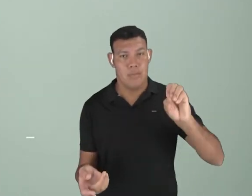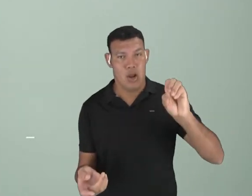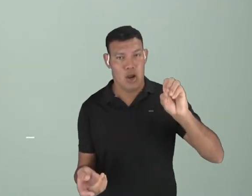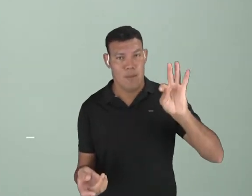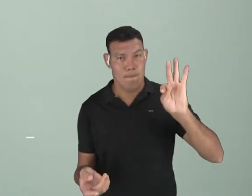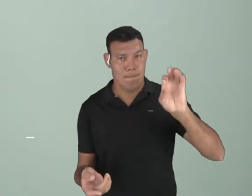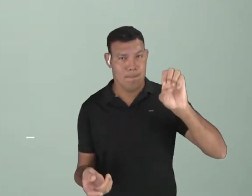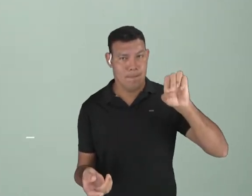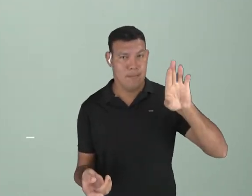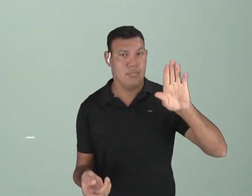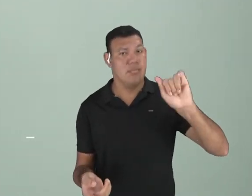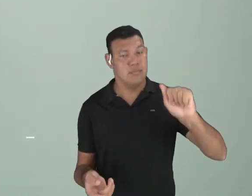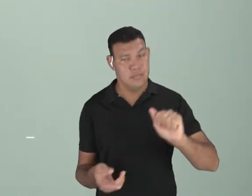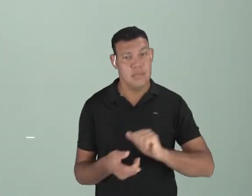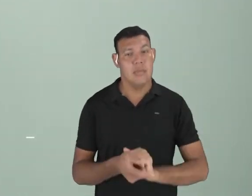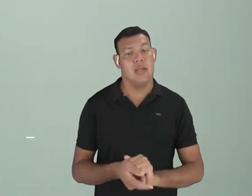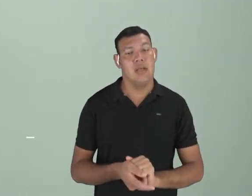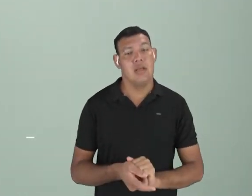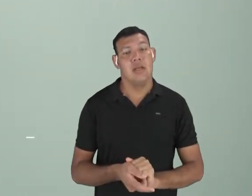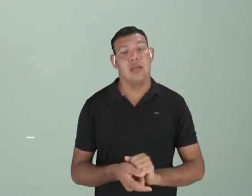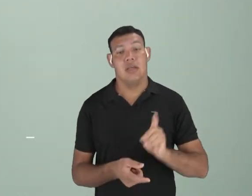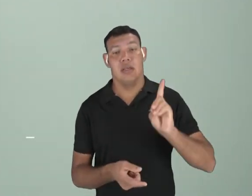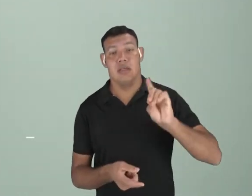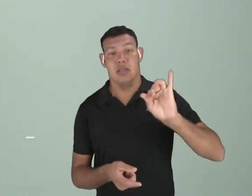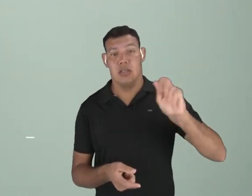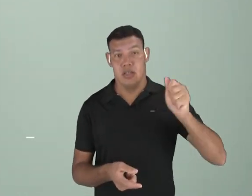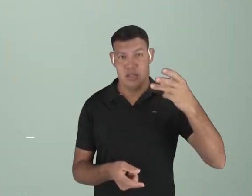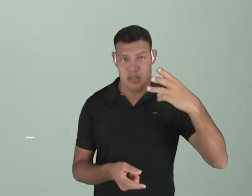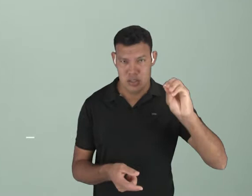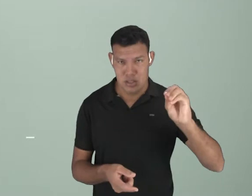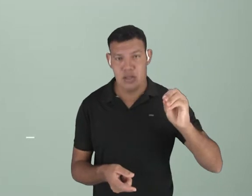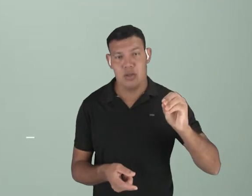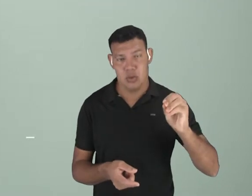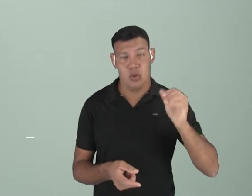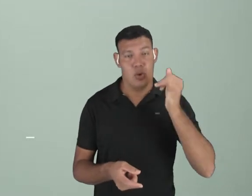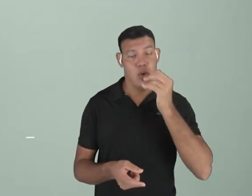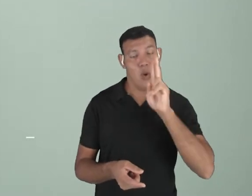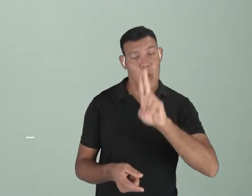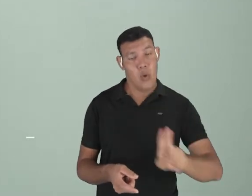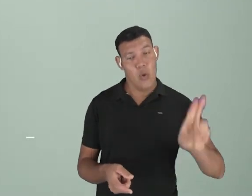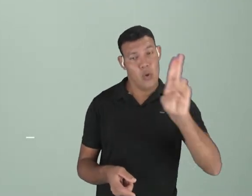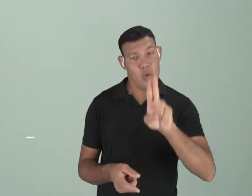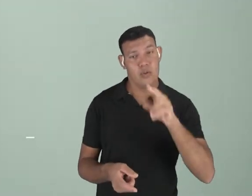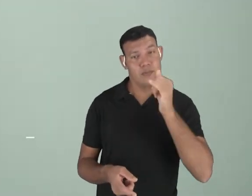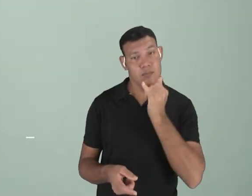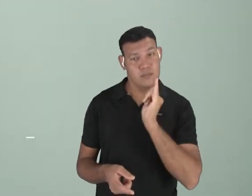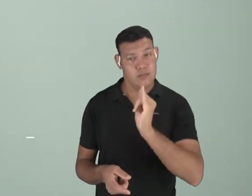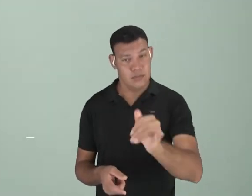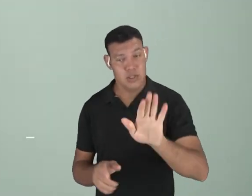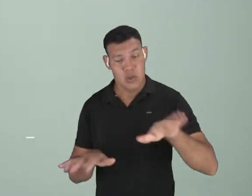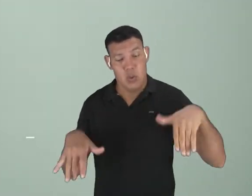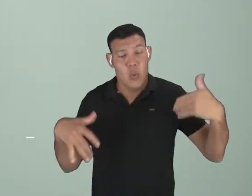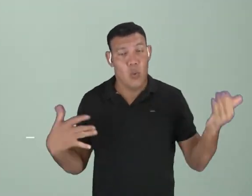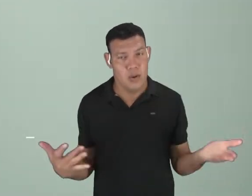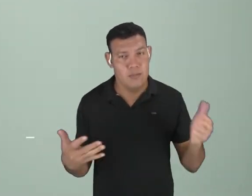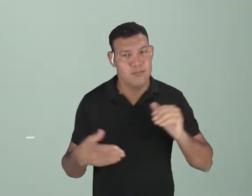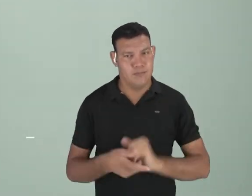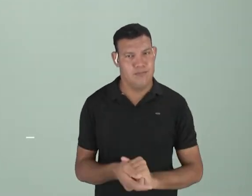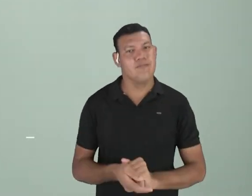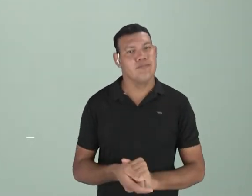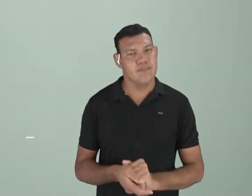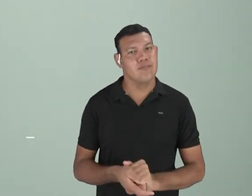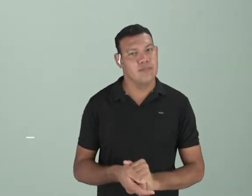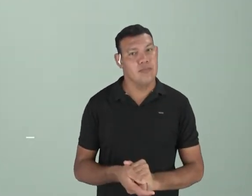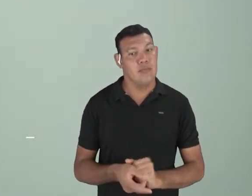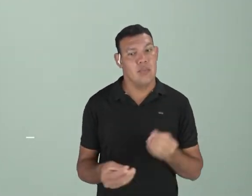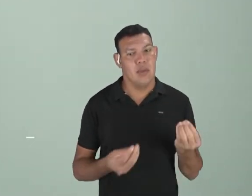aparelho, ao final de um mês, ao final de um ciclo de 30 dias, ele vai consumir, tá? E aí depois, se você tiver o quanto que a companhia de